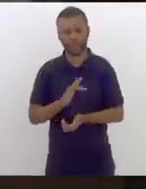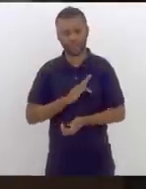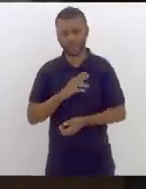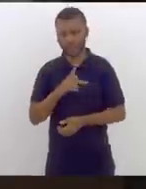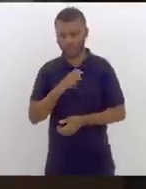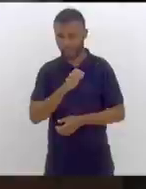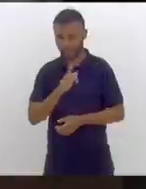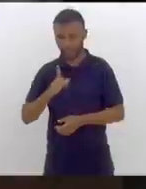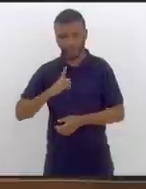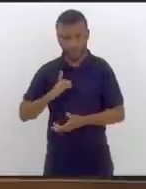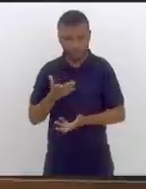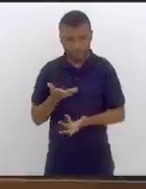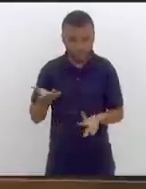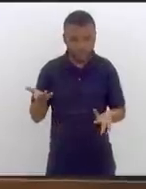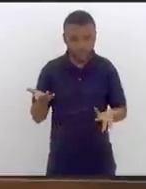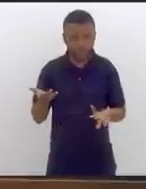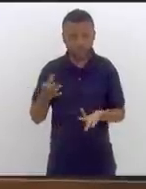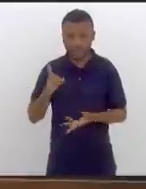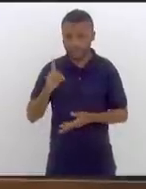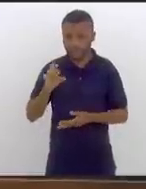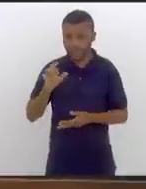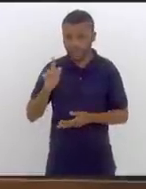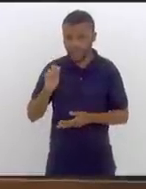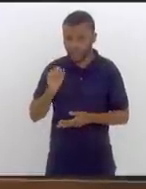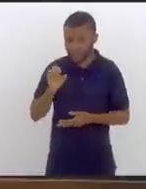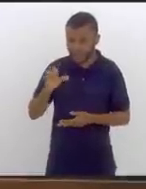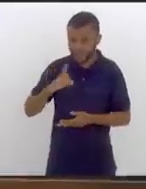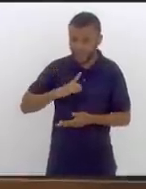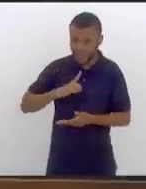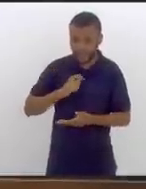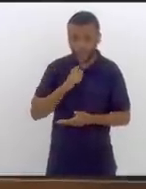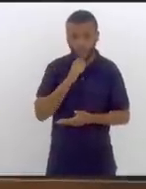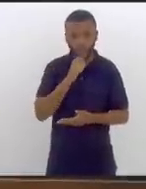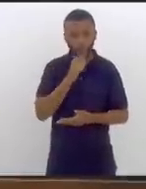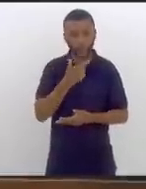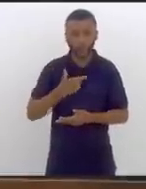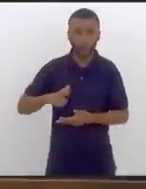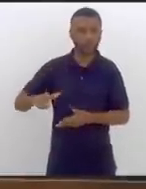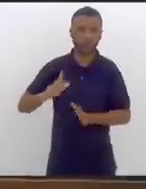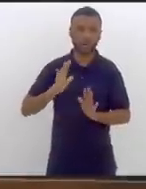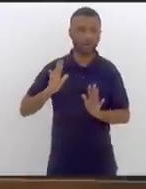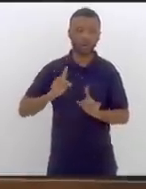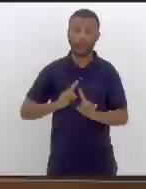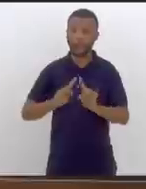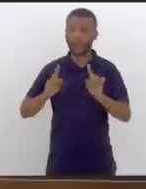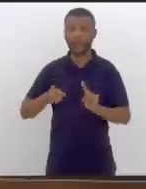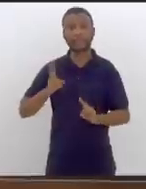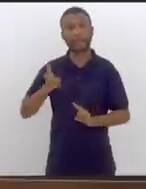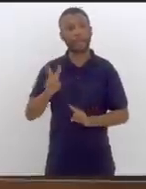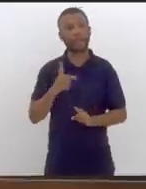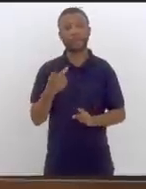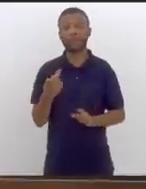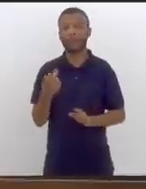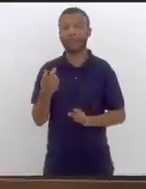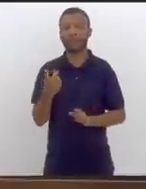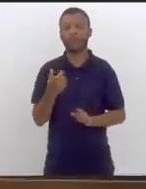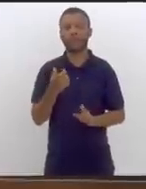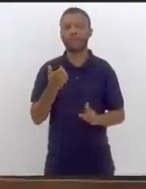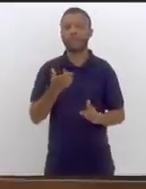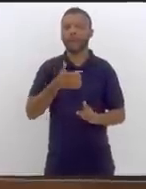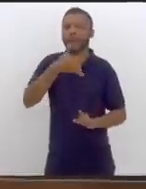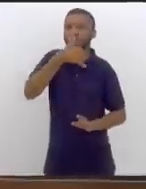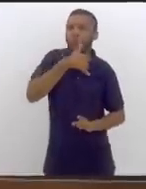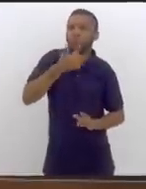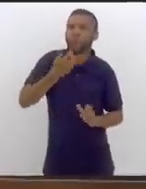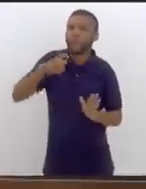tem de gás tem não mas sempre e quem fica para Cristo é